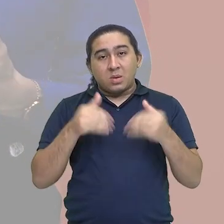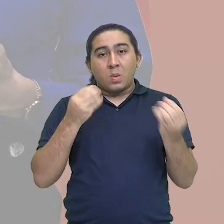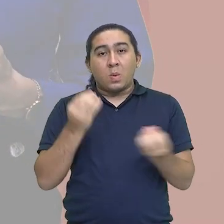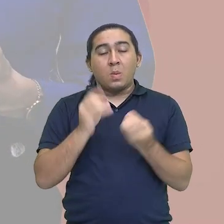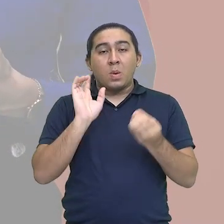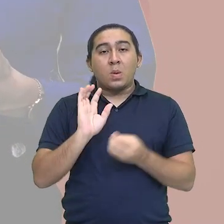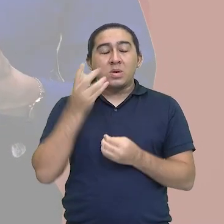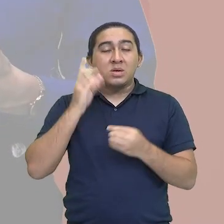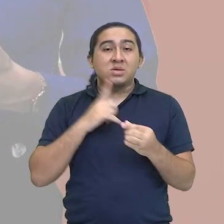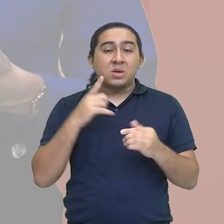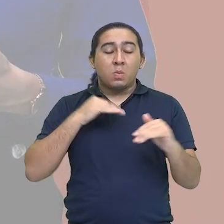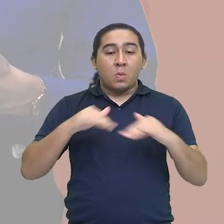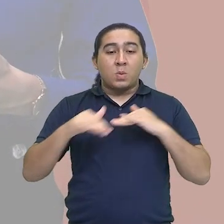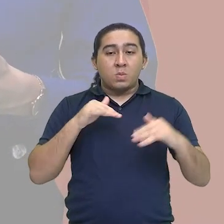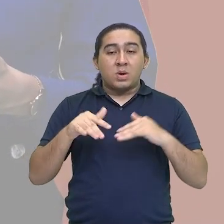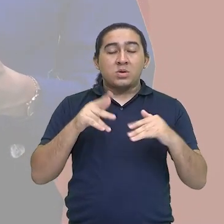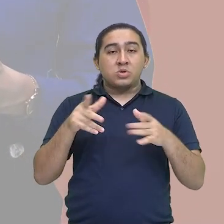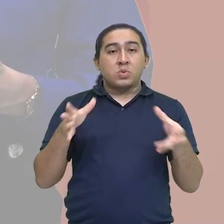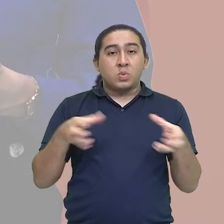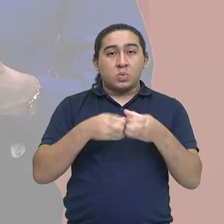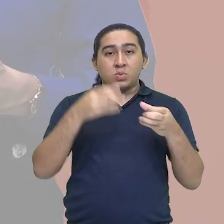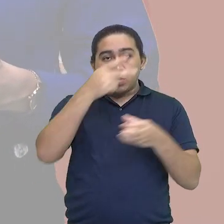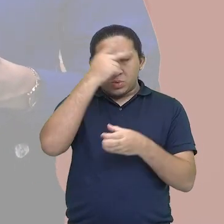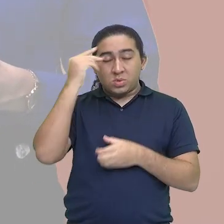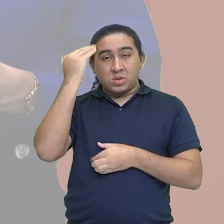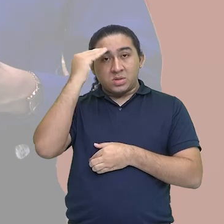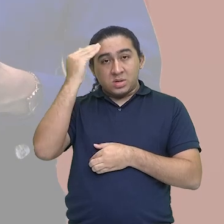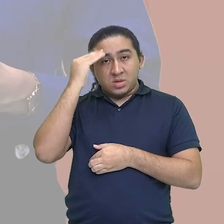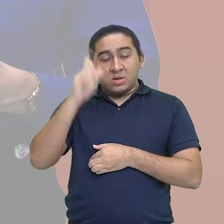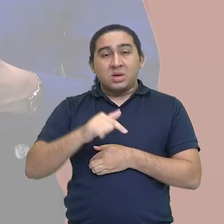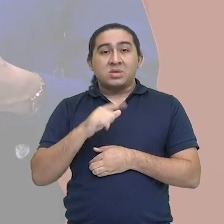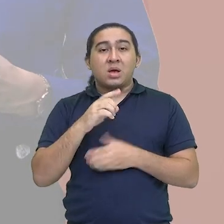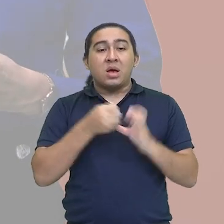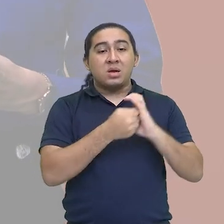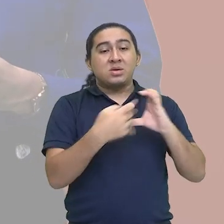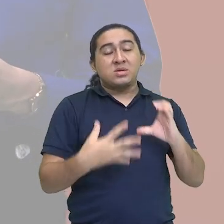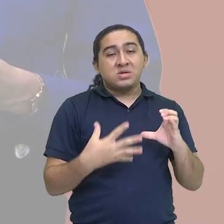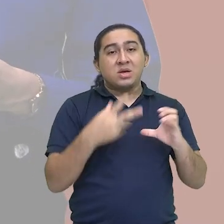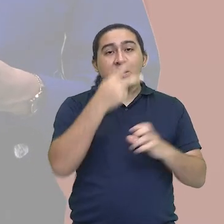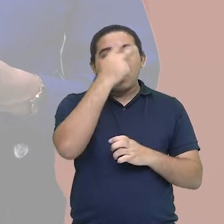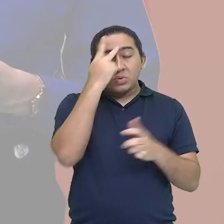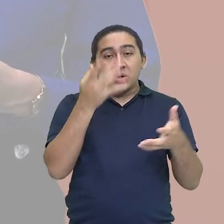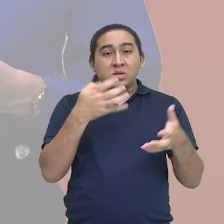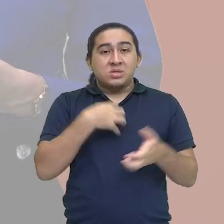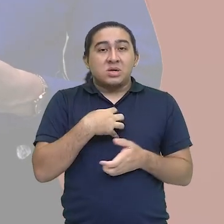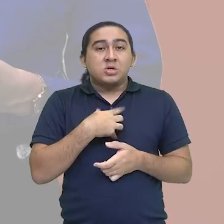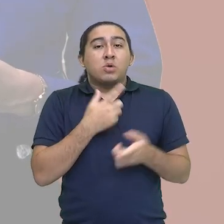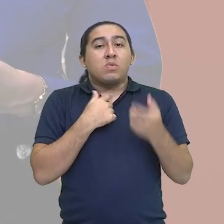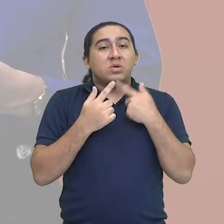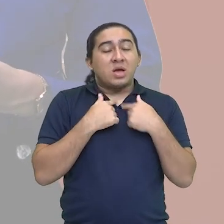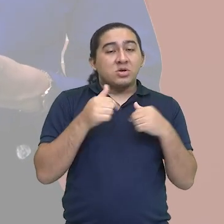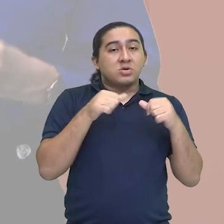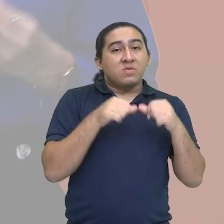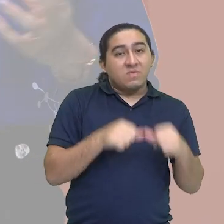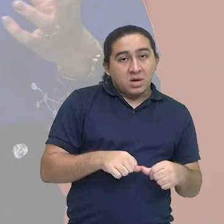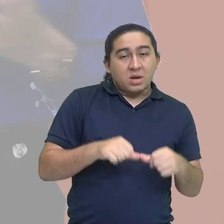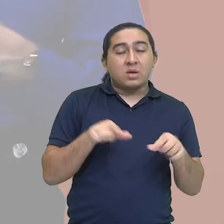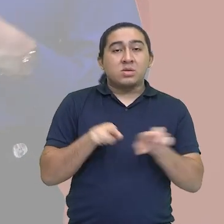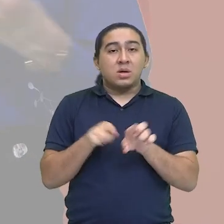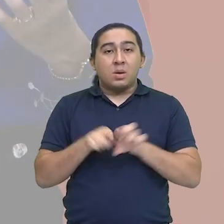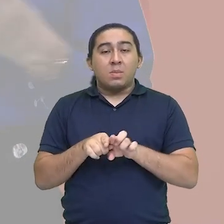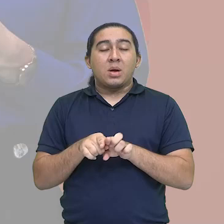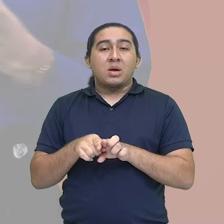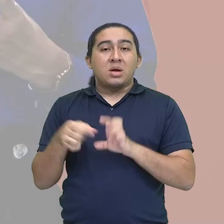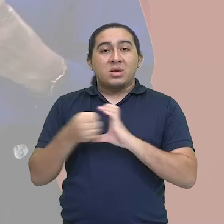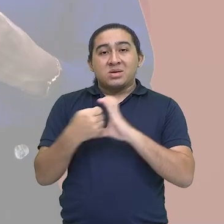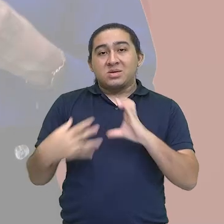fluxos migratórios, né, a partir desses fatores repulsivos que fizeram com que essa população saísse ali